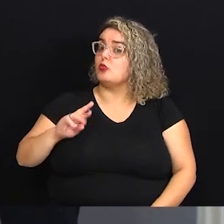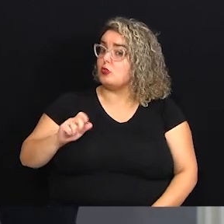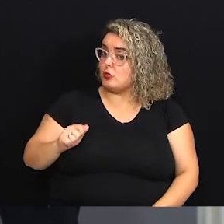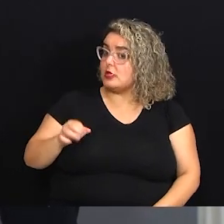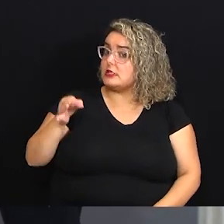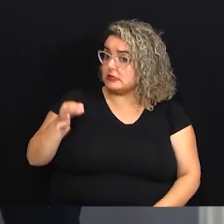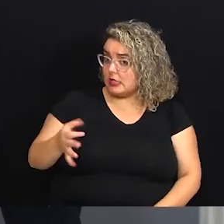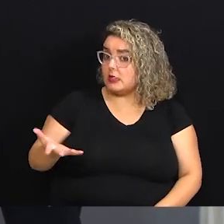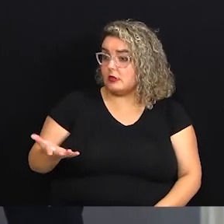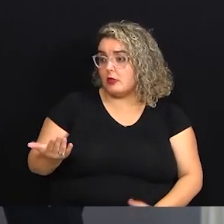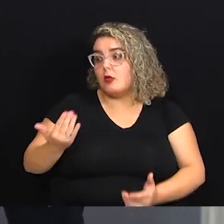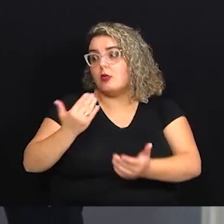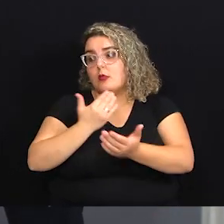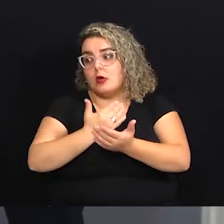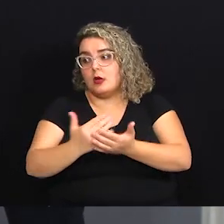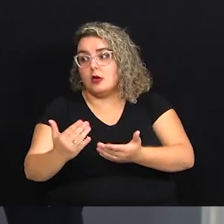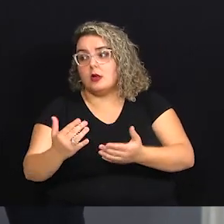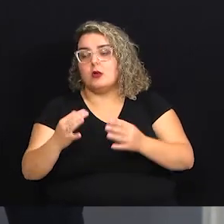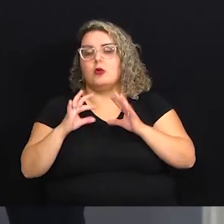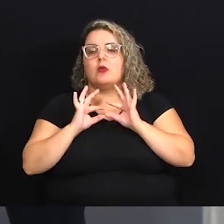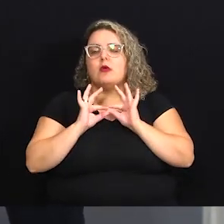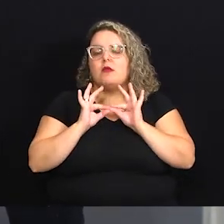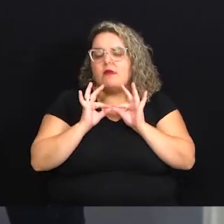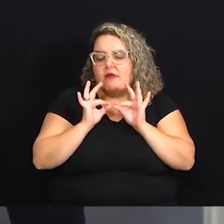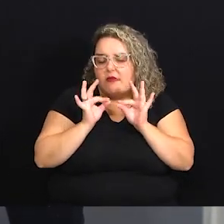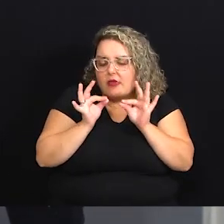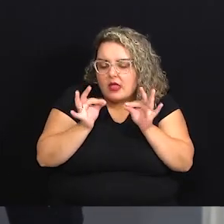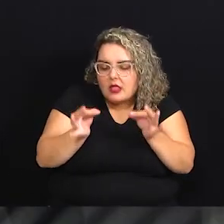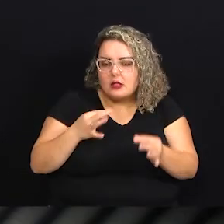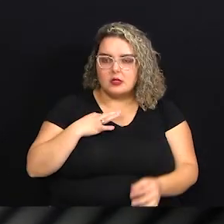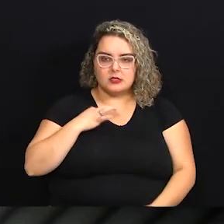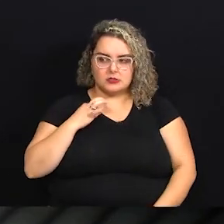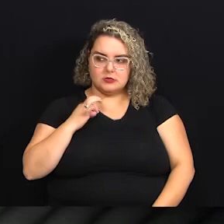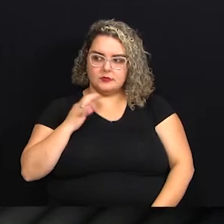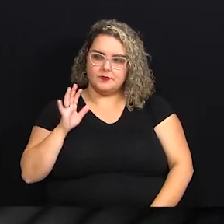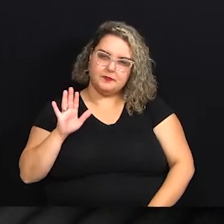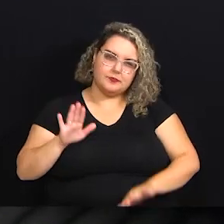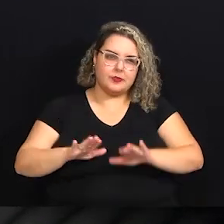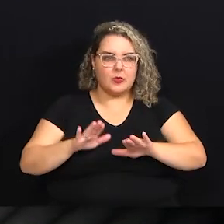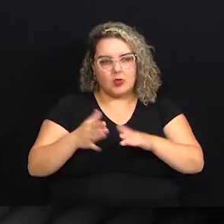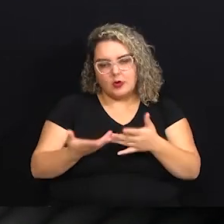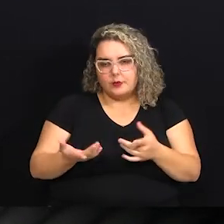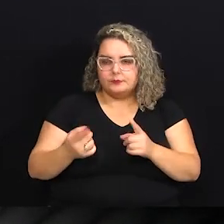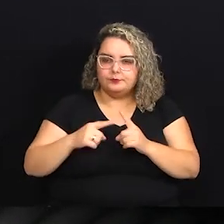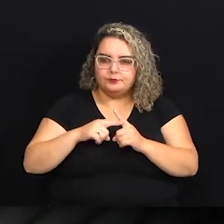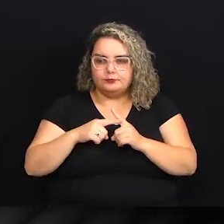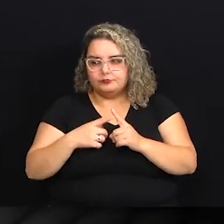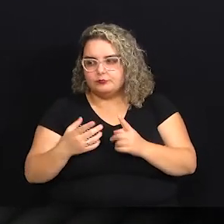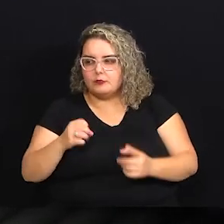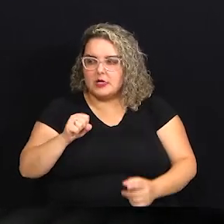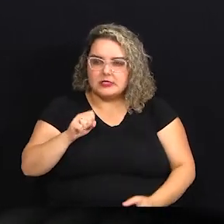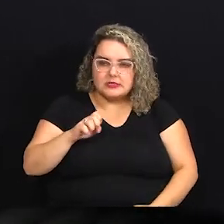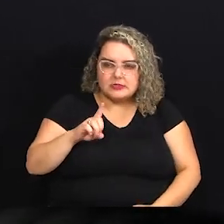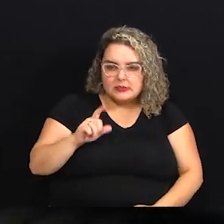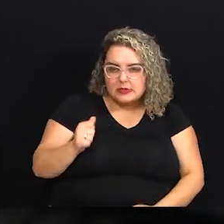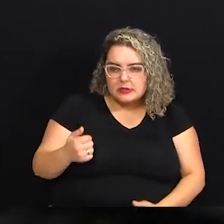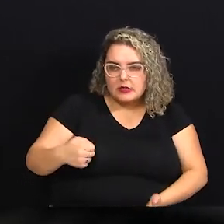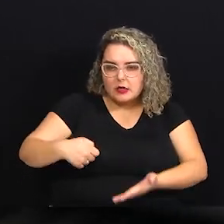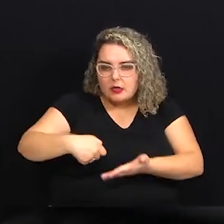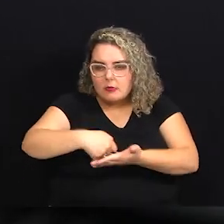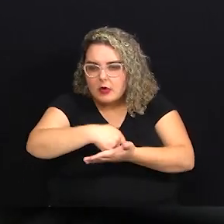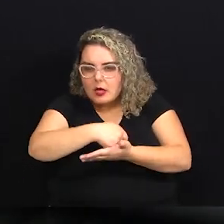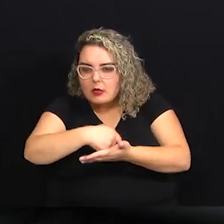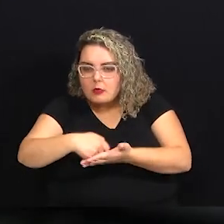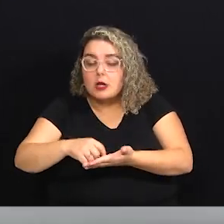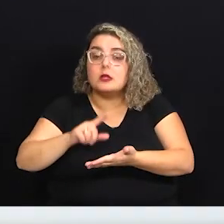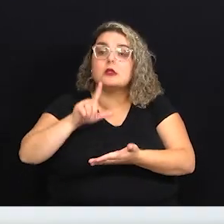temperatura adequada. E de preferência começar com roupas mais finas. Não sei, às vezes a pessoa passa uma seda,